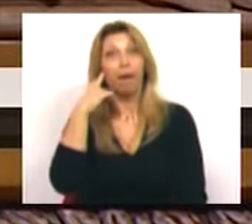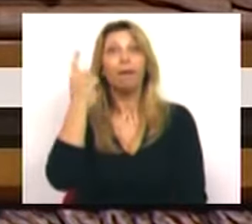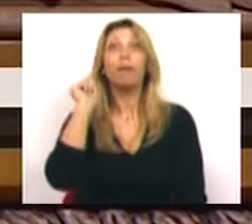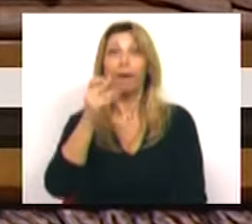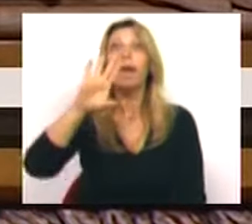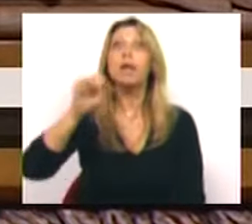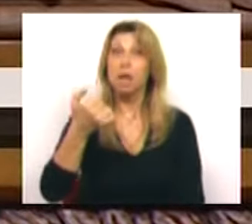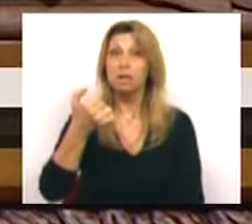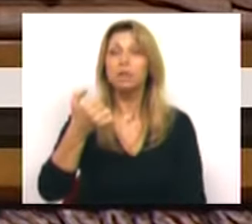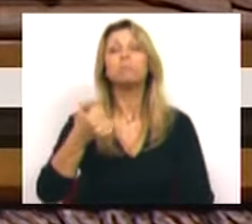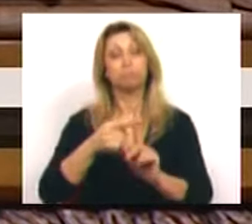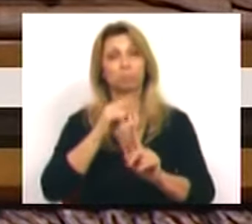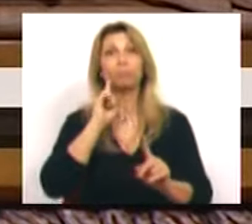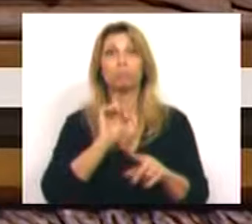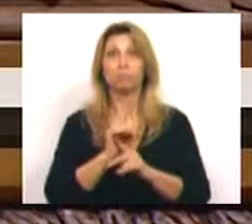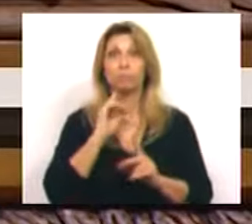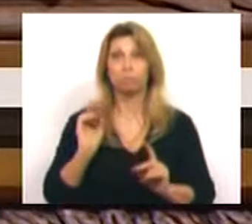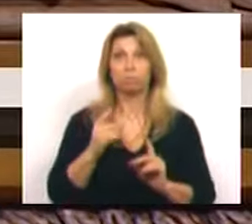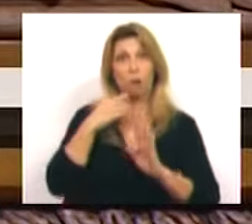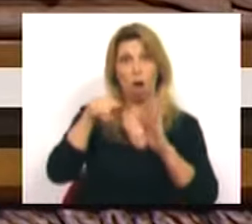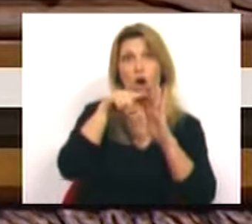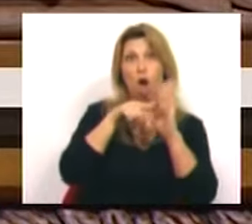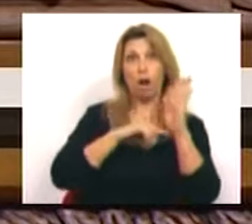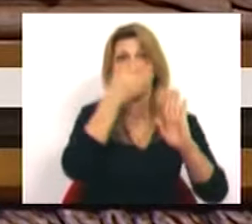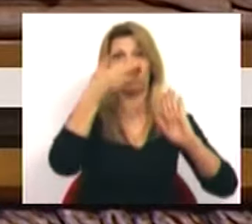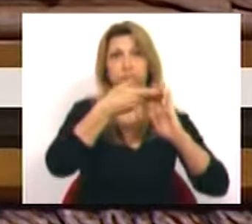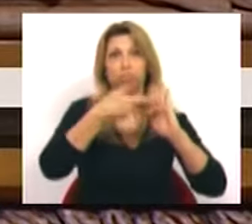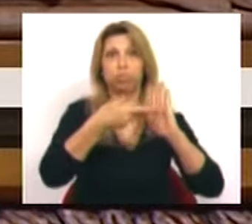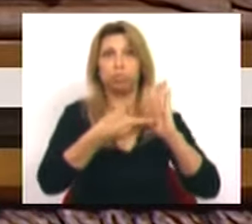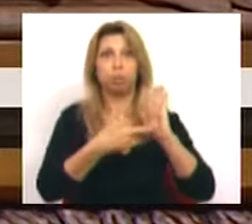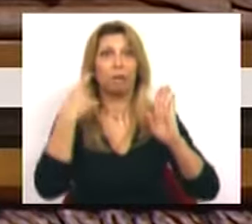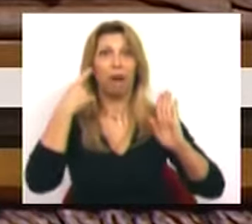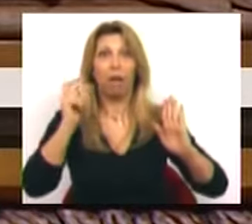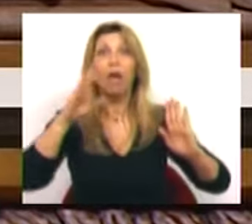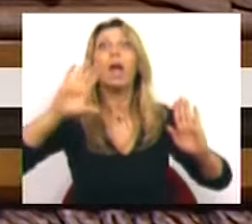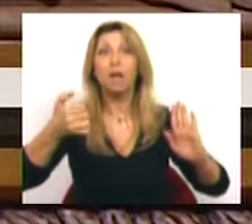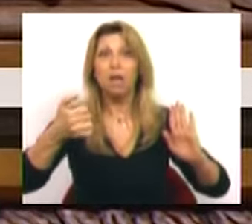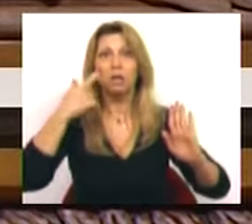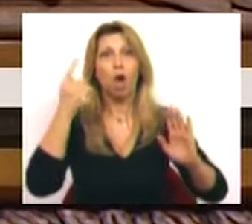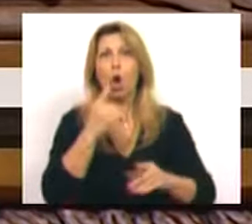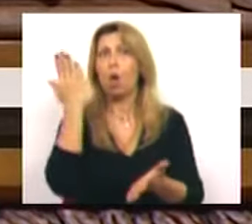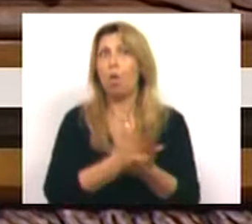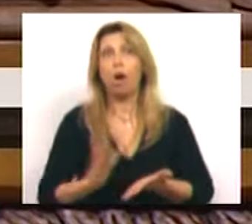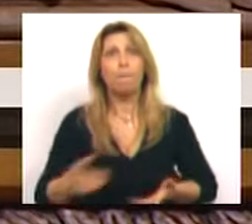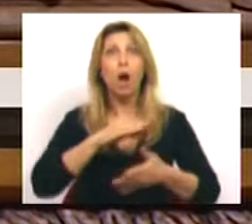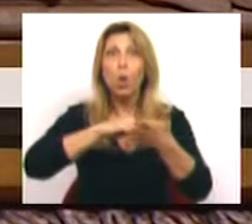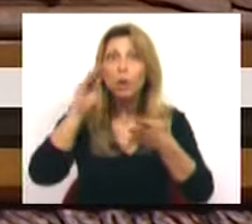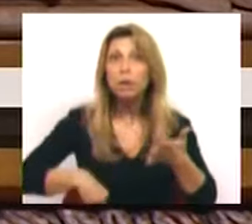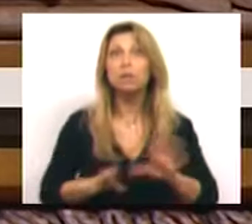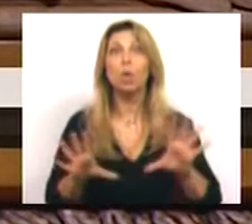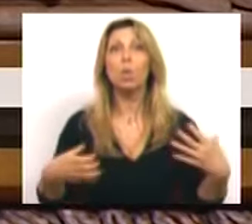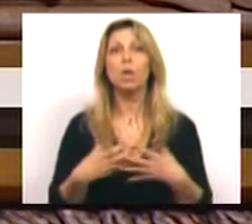Passaram 15 anos desde que foram introduzidas estas normas e nunca mais a contratação coletiva atingiu os